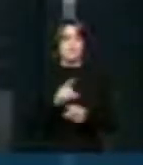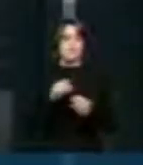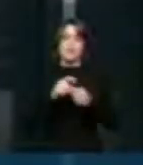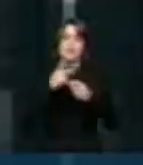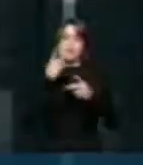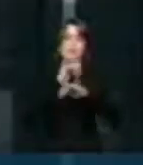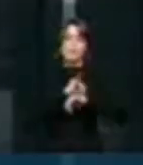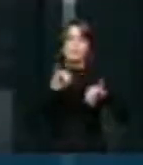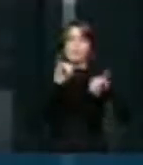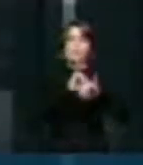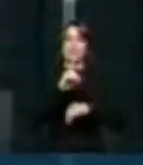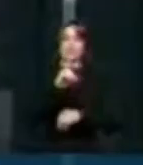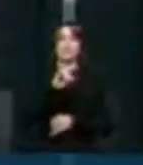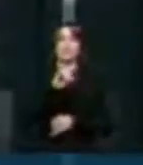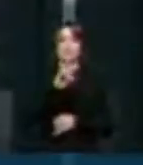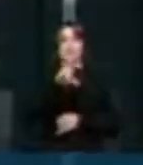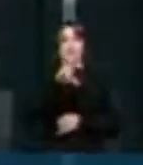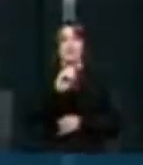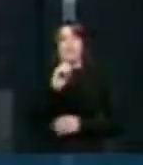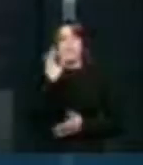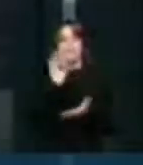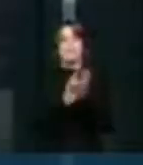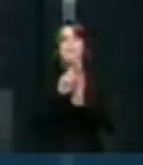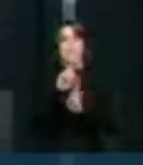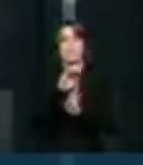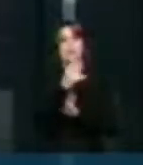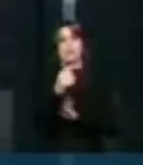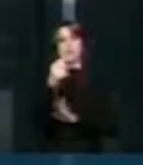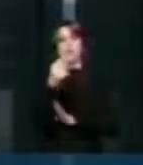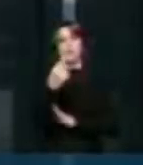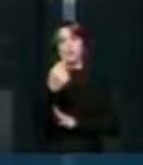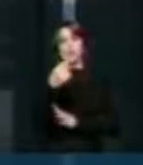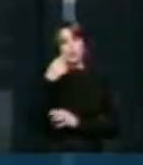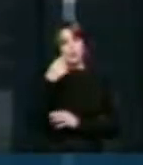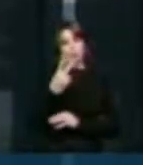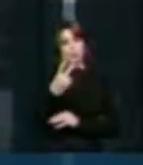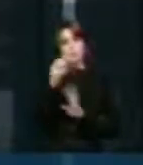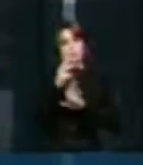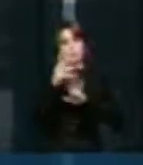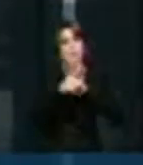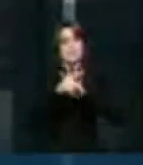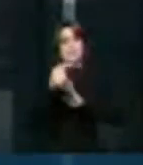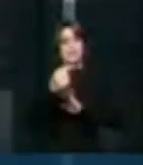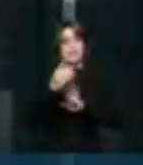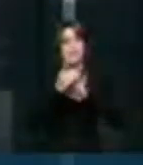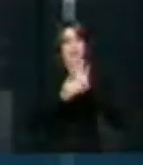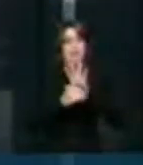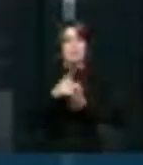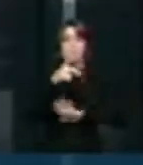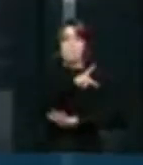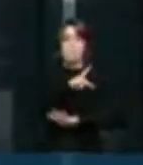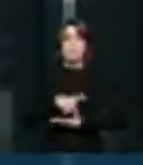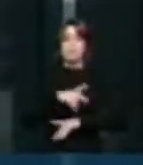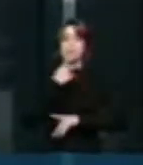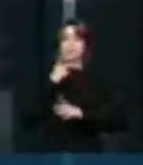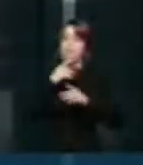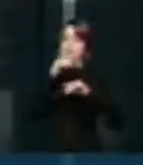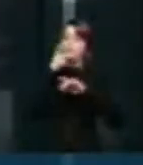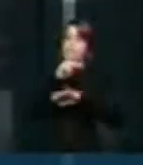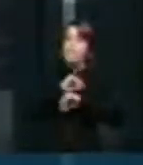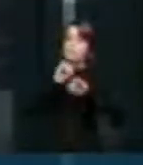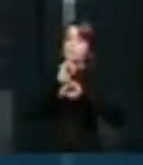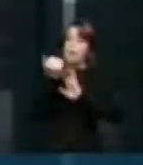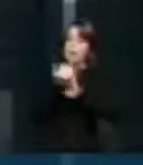O líder do PSC na Câmara Federal, deputado André Moura, usou o tempo de liderança na última quarta-feira, 11 de